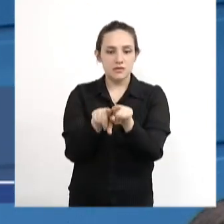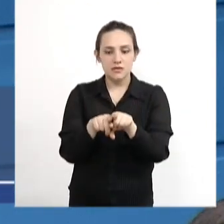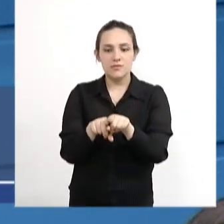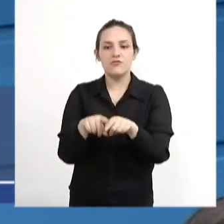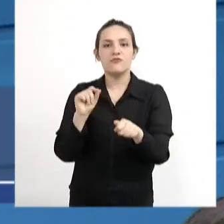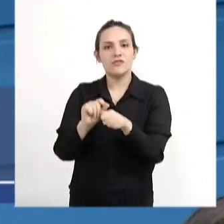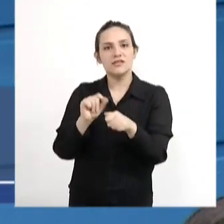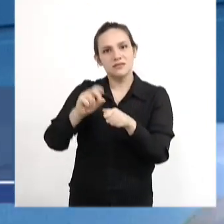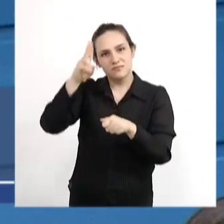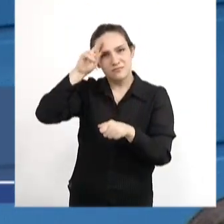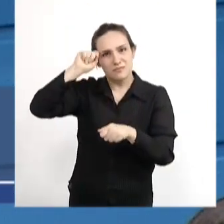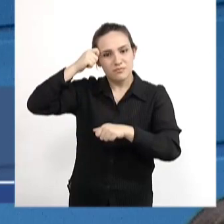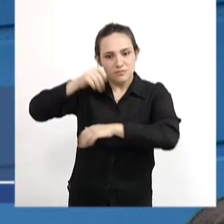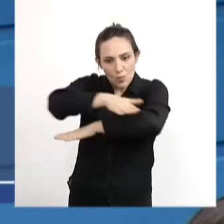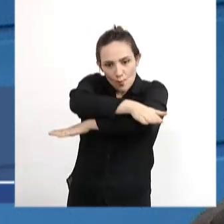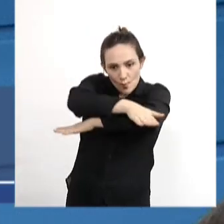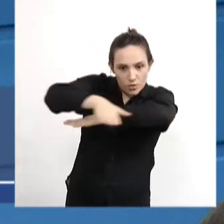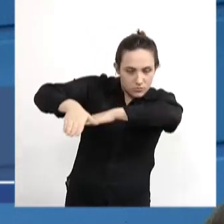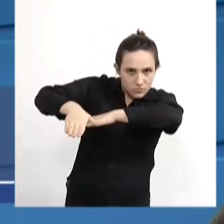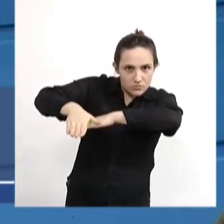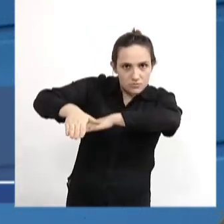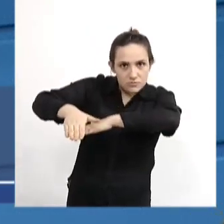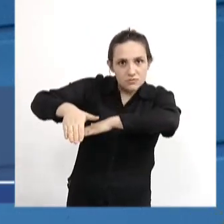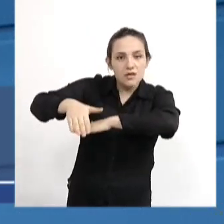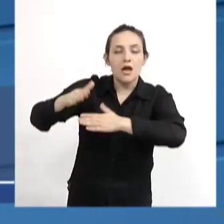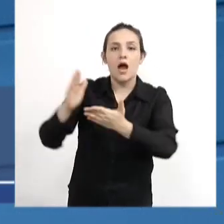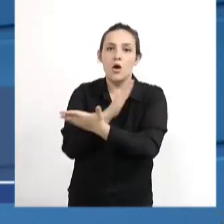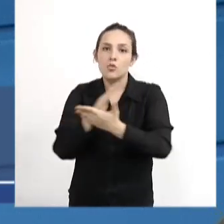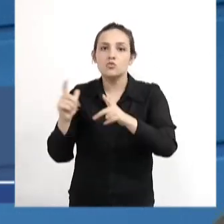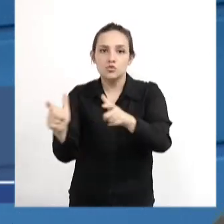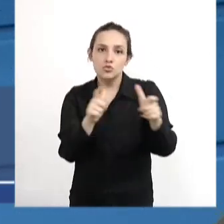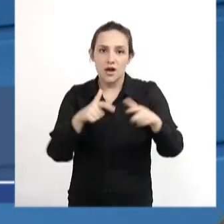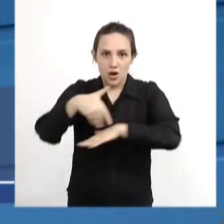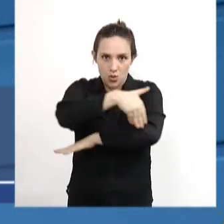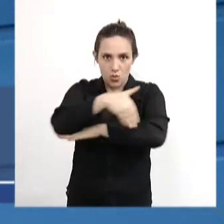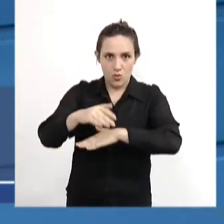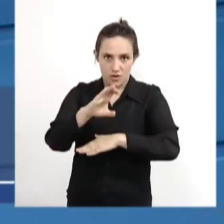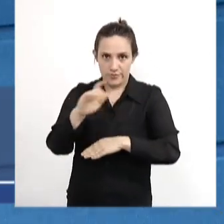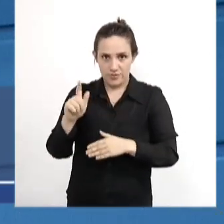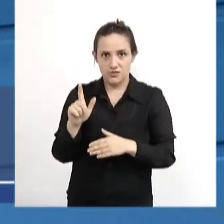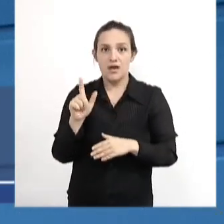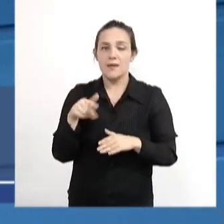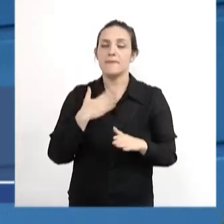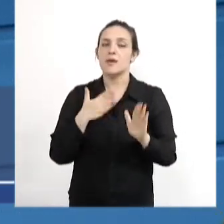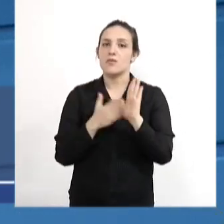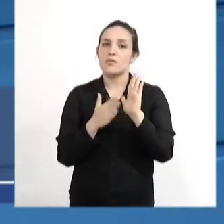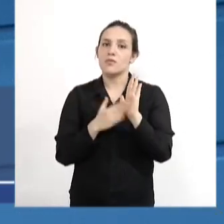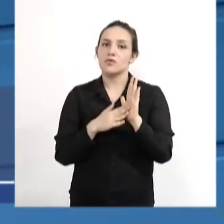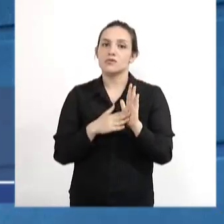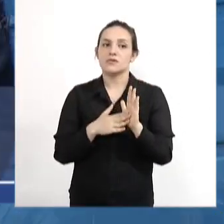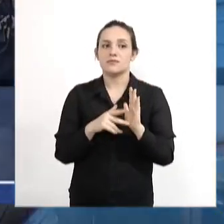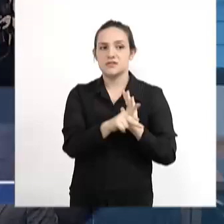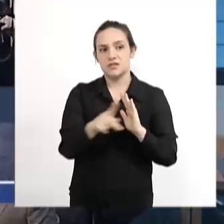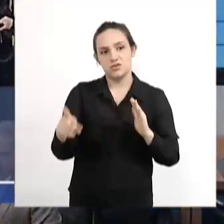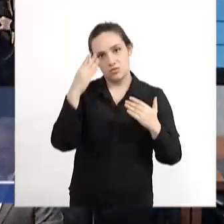nos endereços que aqui estão elencados. Essas são as proposições do dia de hoje, senhor presidente. Muito obrigado.